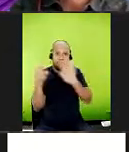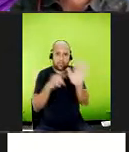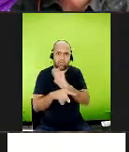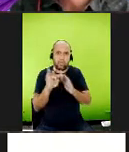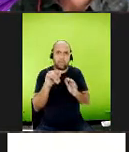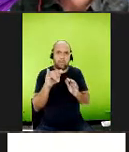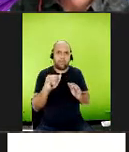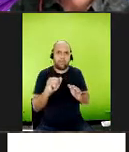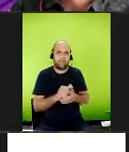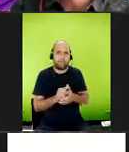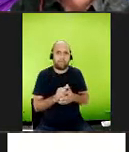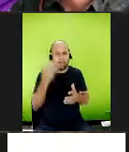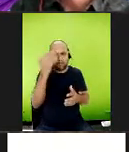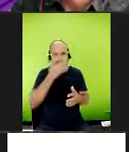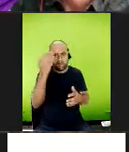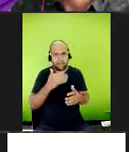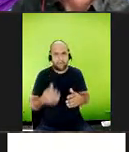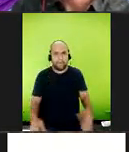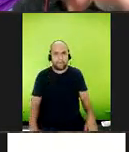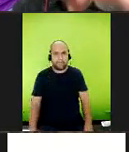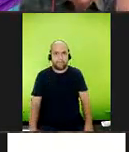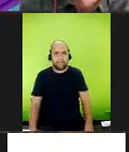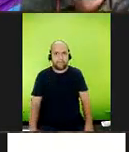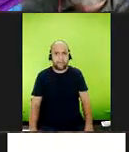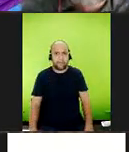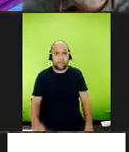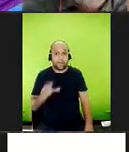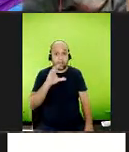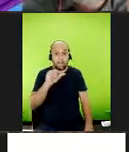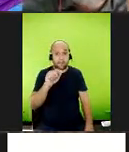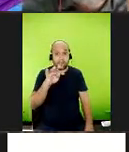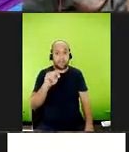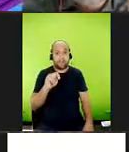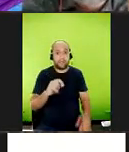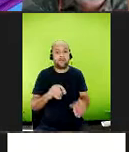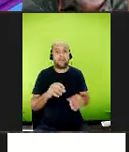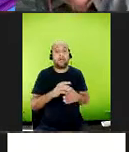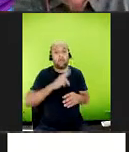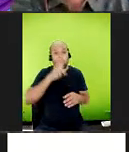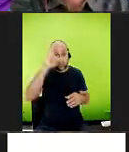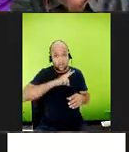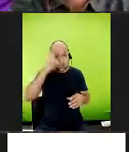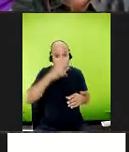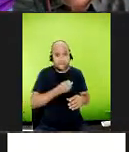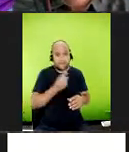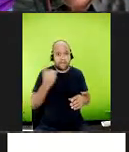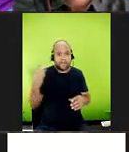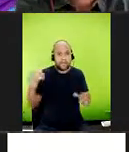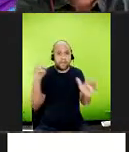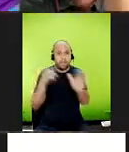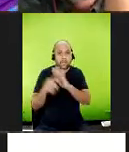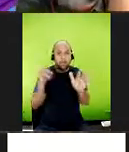não vejo Valeu o chat é bom Gomes ag legal não fazer